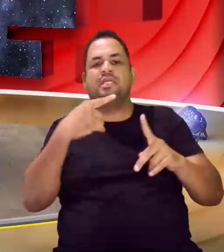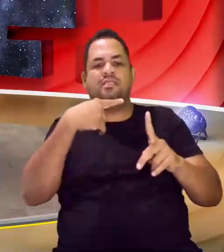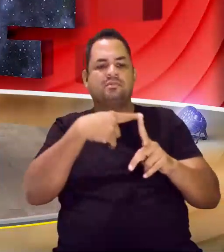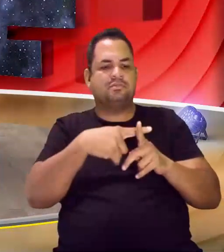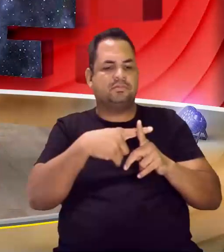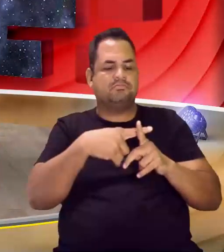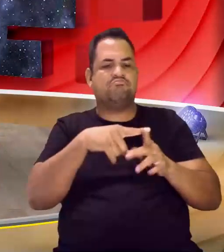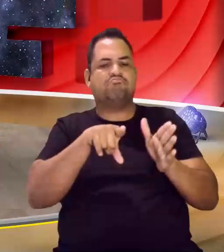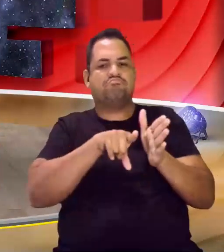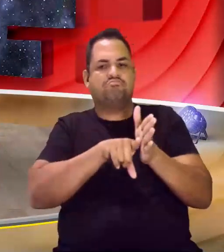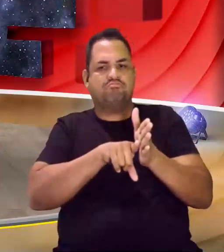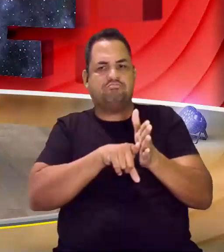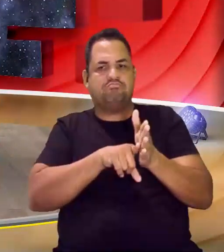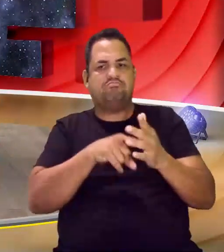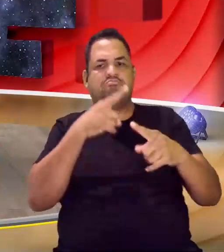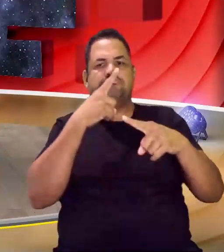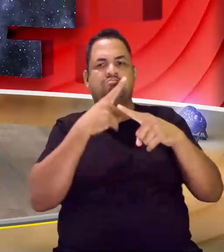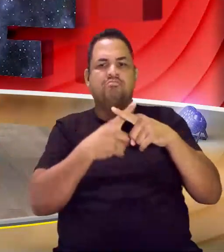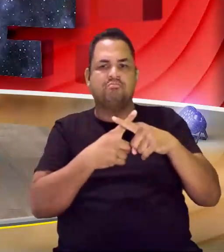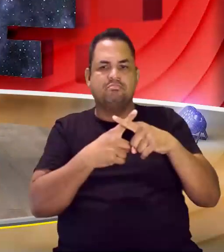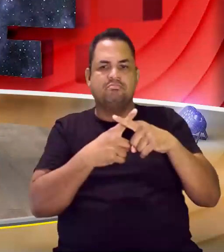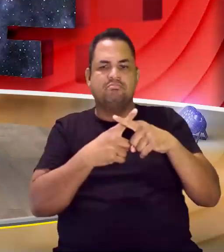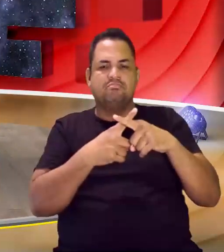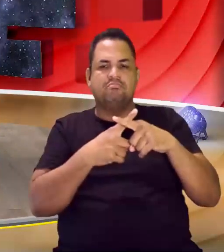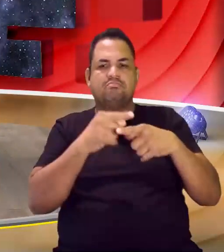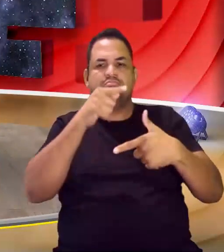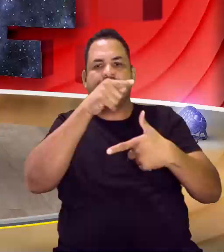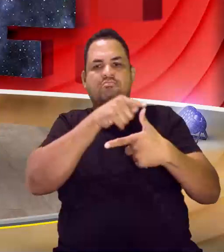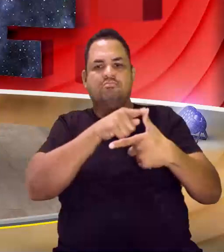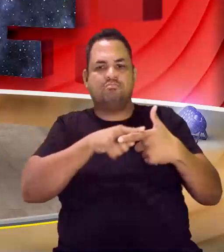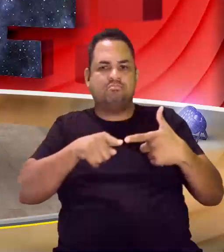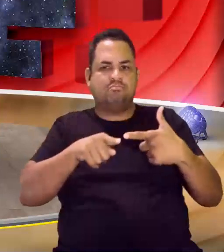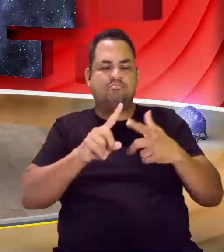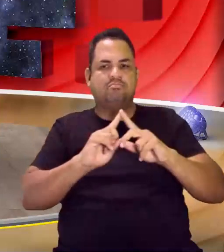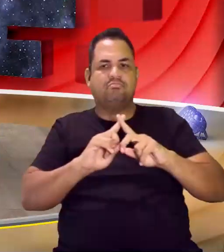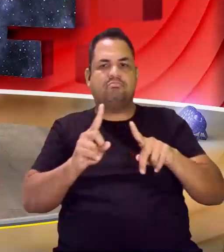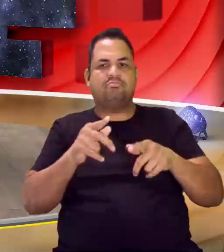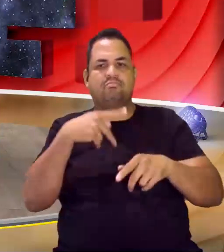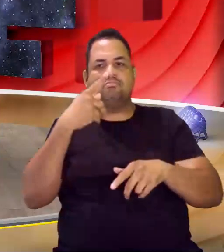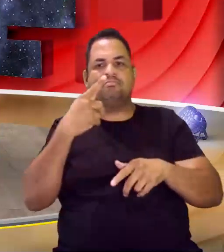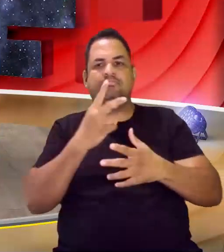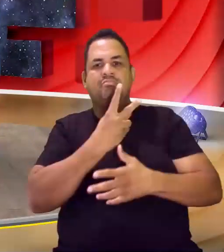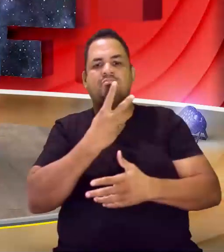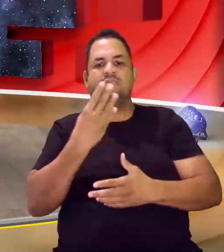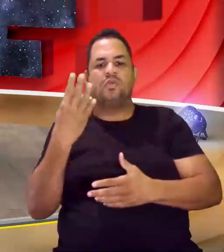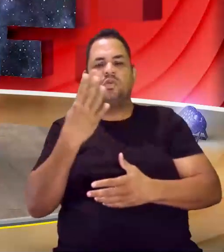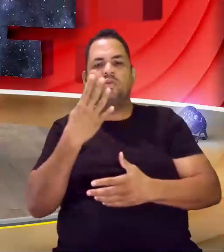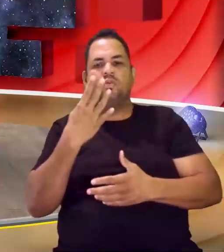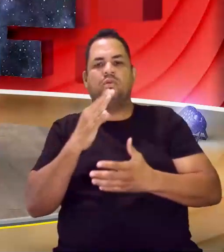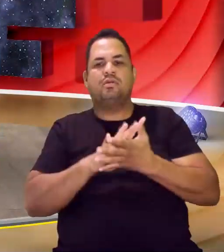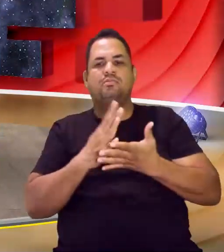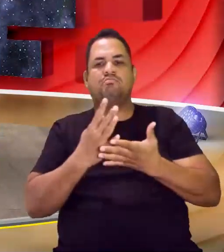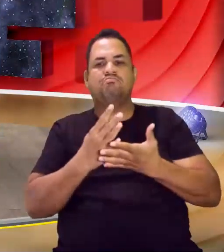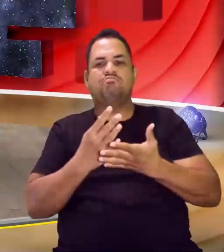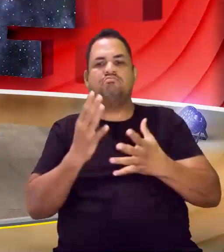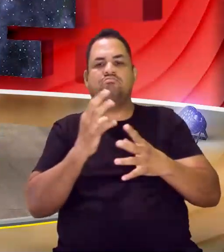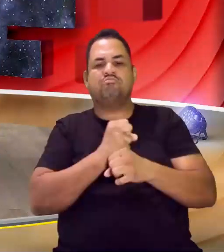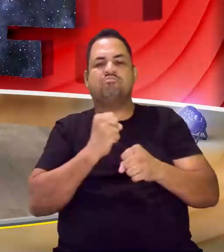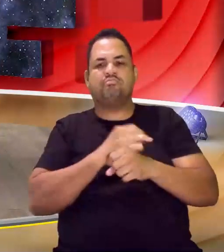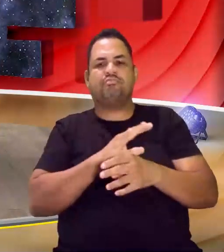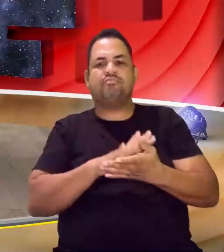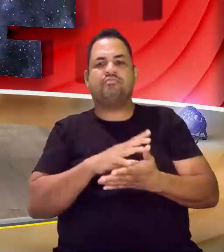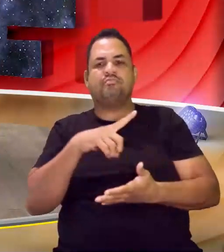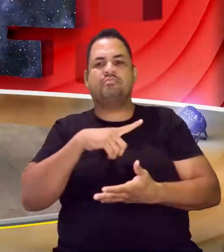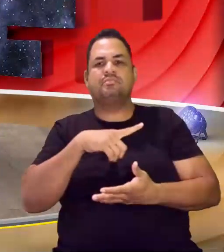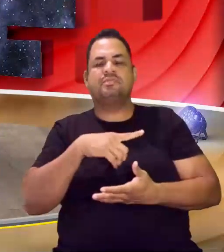adição, subtração, multiplicação e divisão. Para não falar que não foram só essas 4 operações, nós tivemos